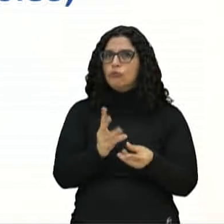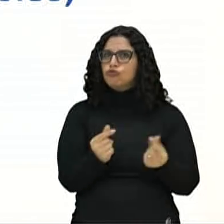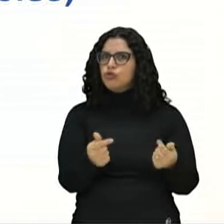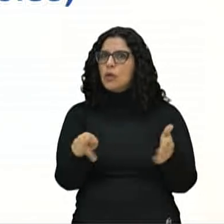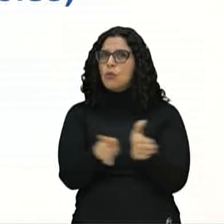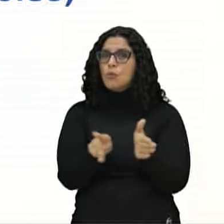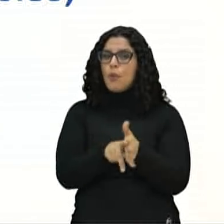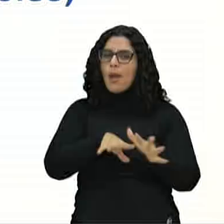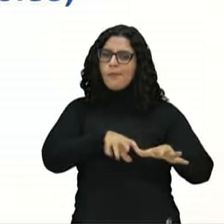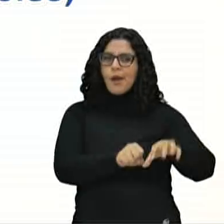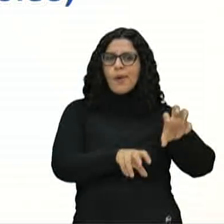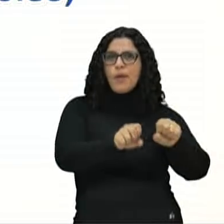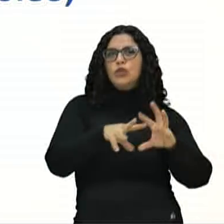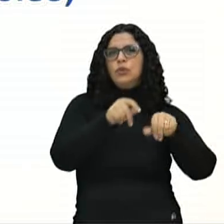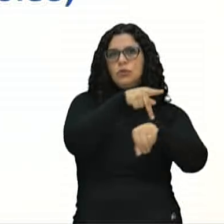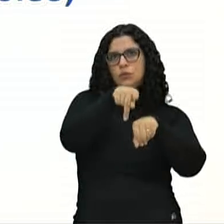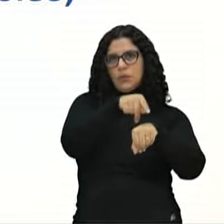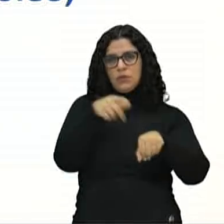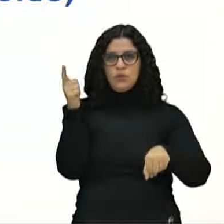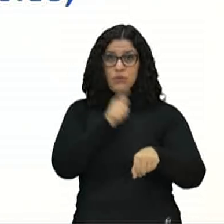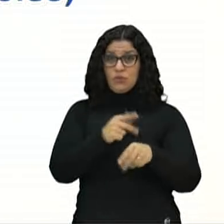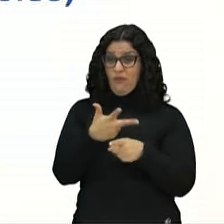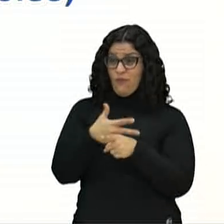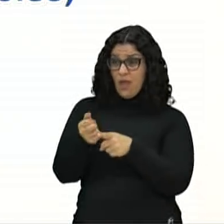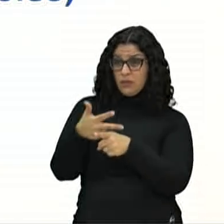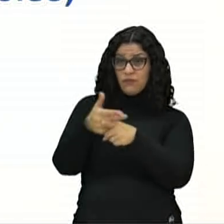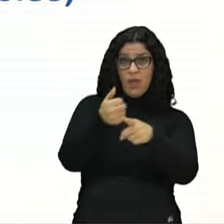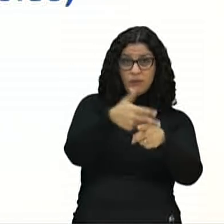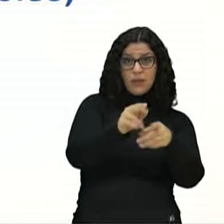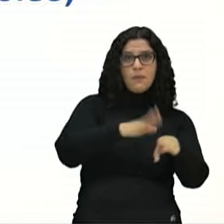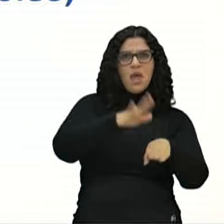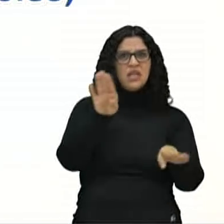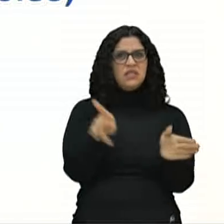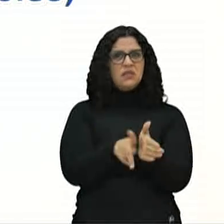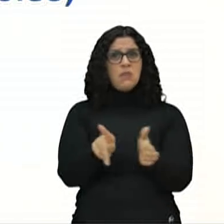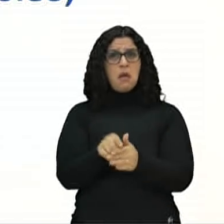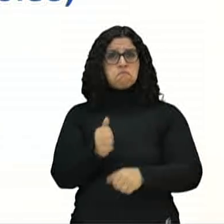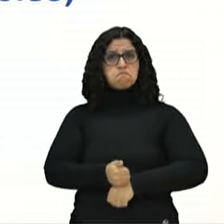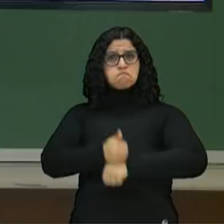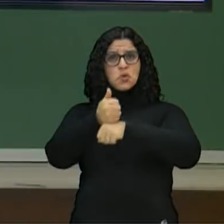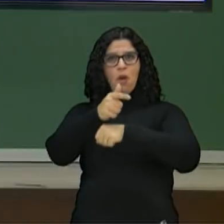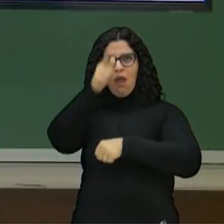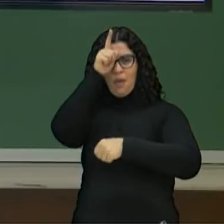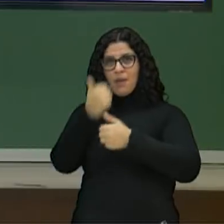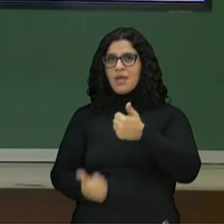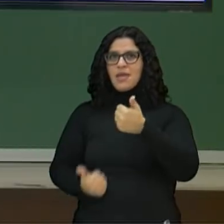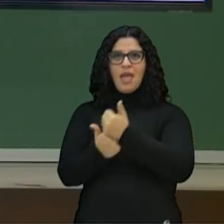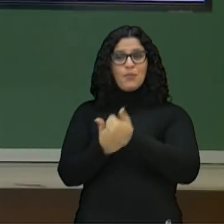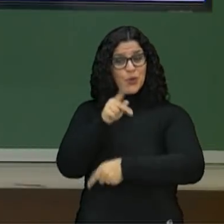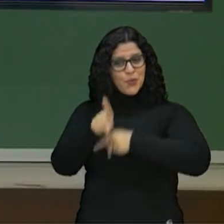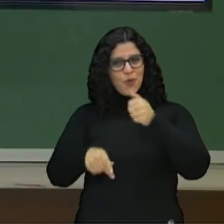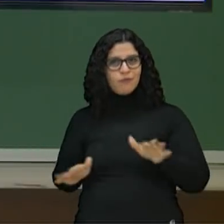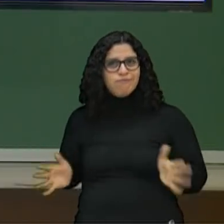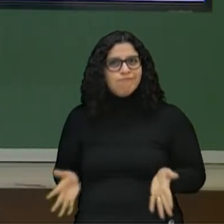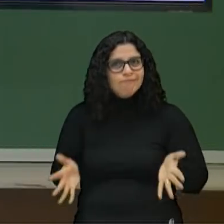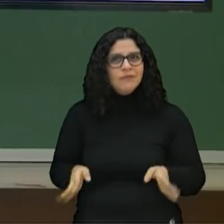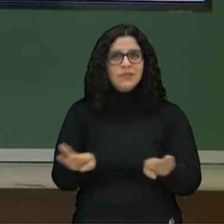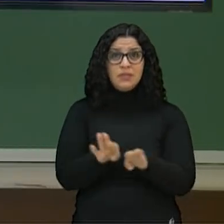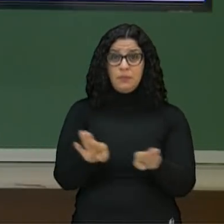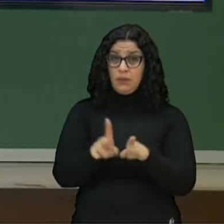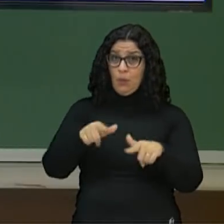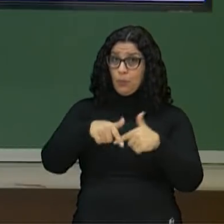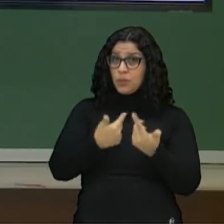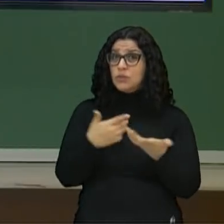dos países invadidos. Quanto mais vitórias, mais moral para as tropas e mais apoio da população. Então, os